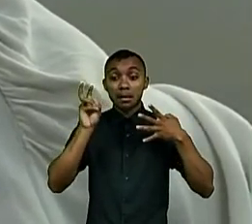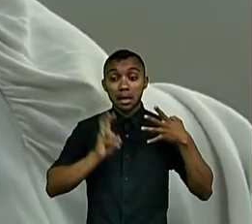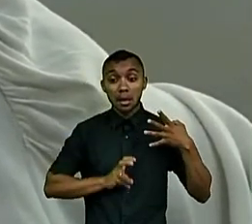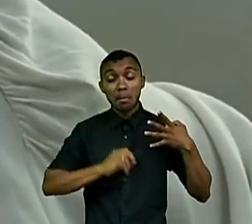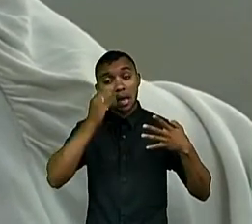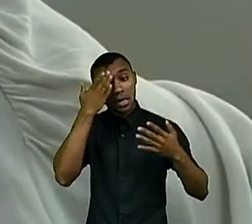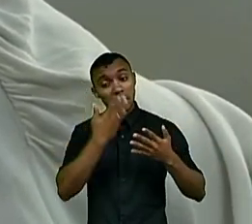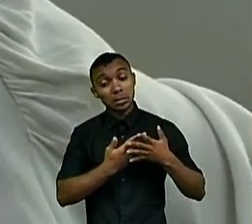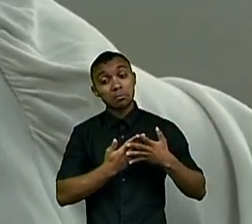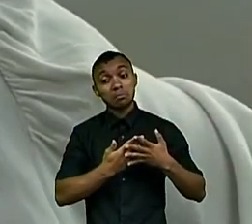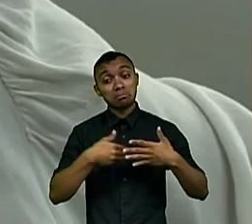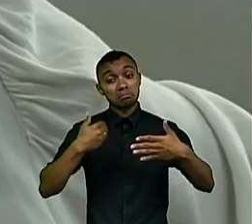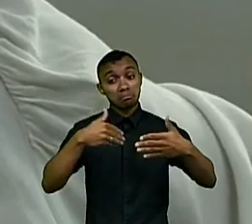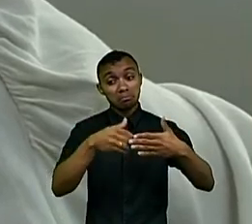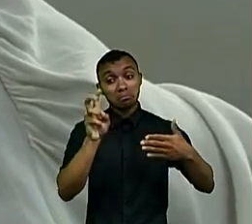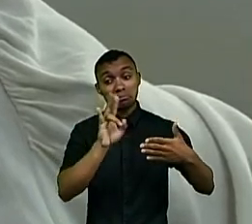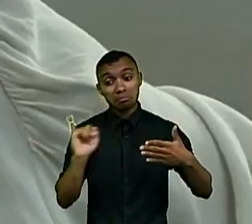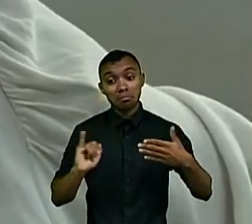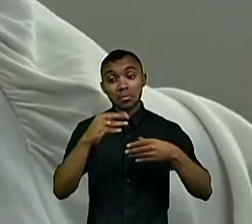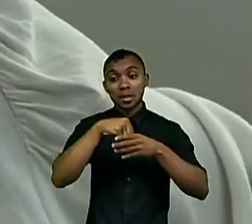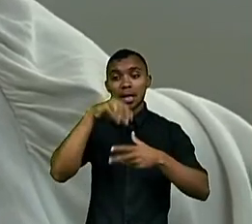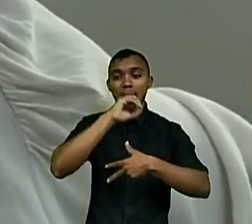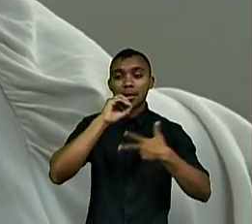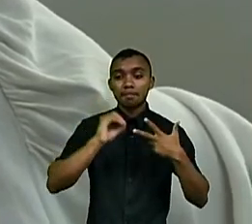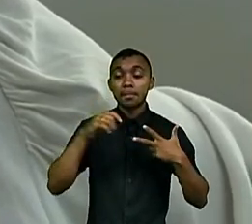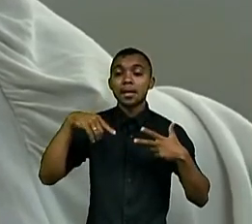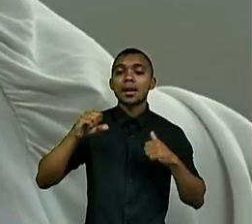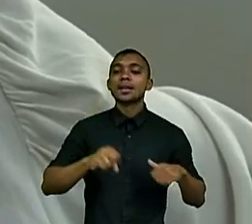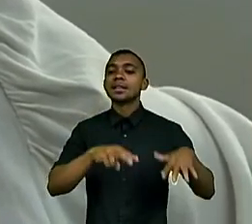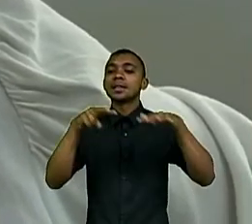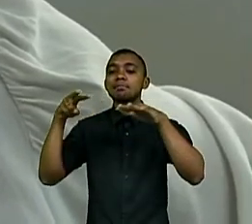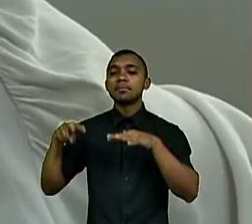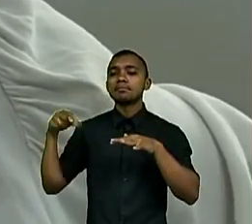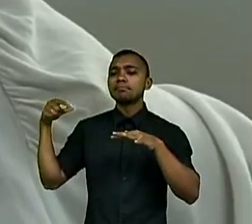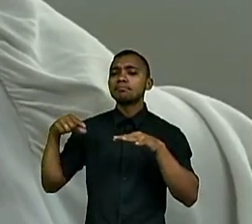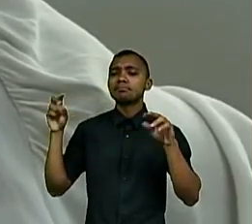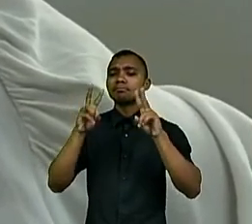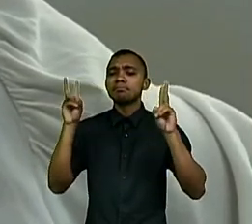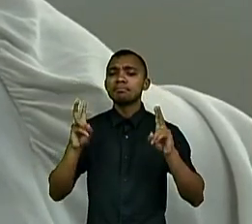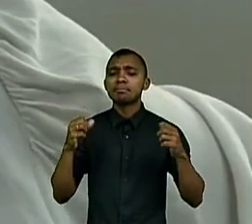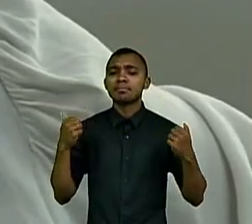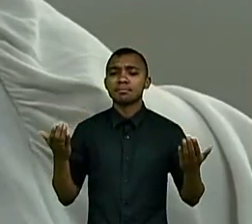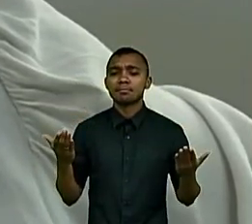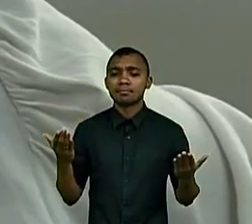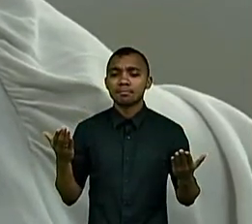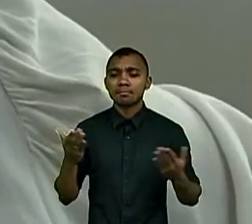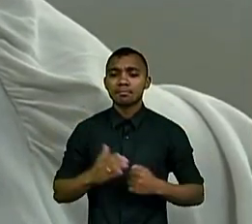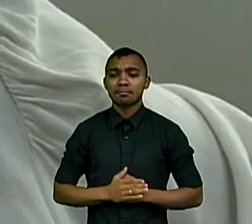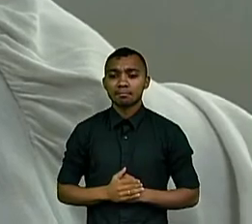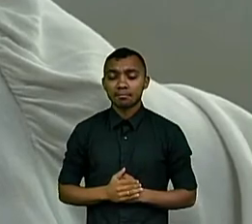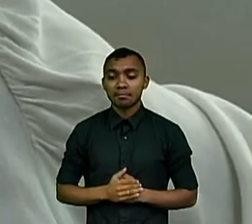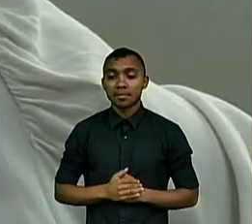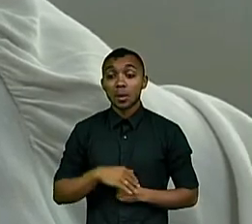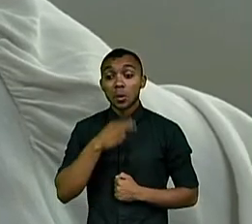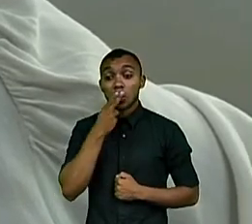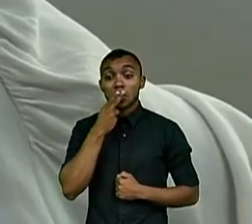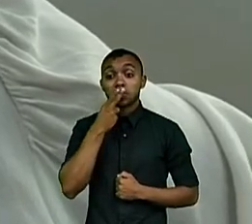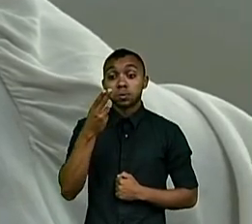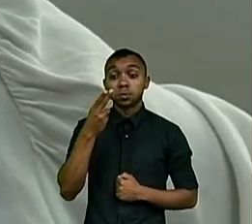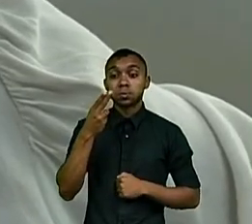para cair na redação do Enem e essa semana a gente traz o tema para vocês que é os perigos do cigarro eletrônico